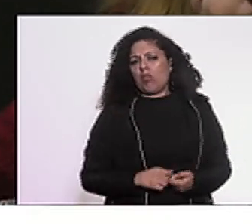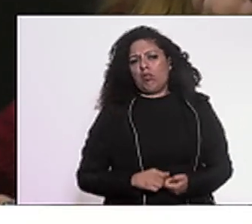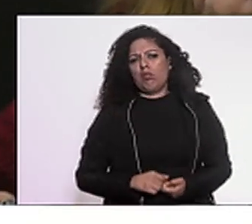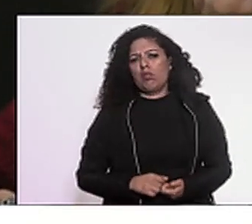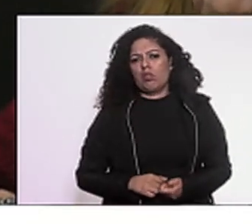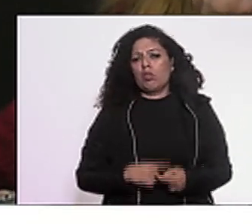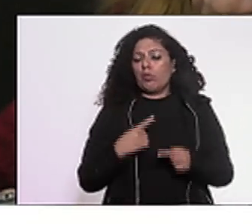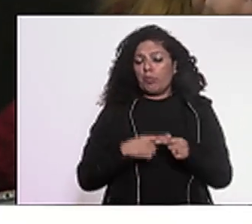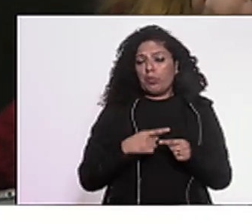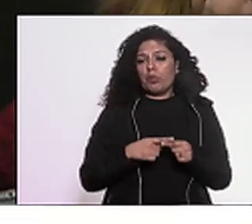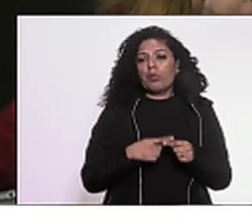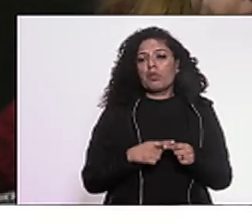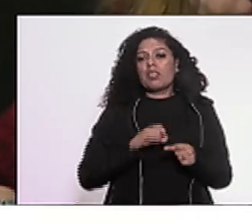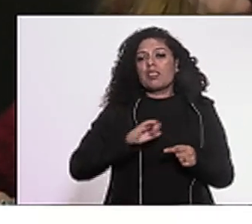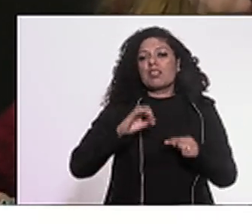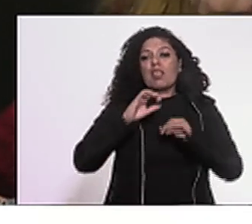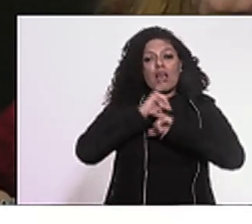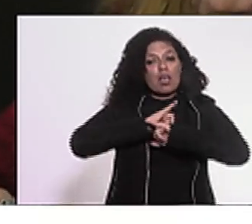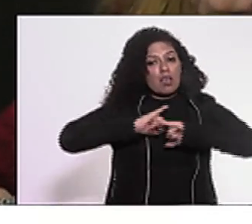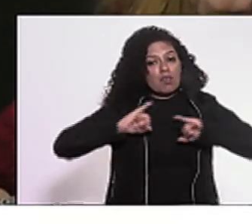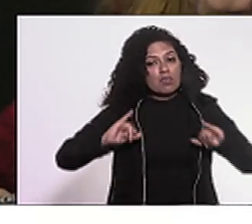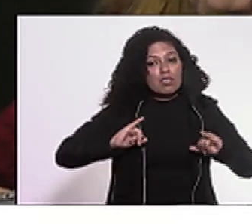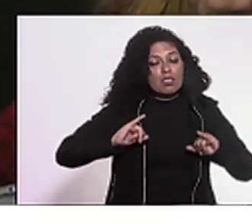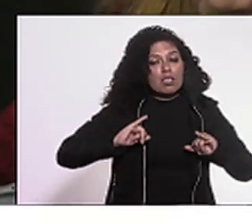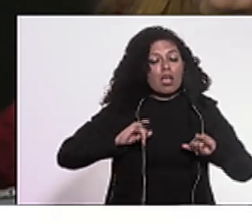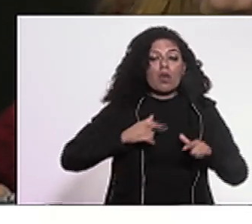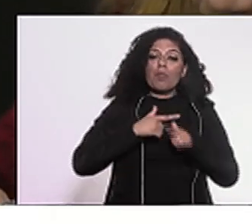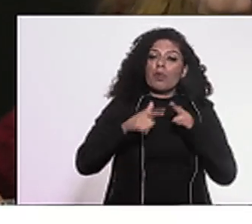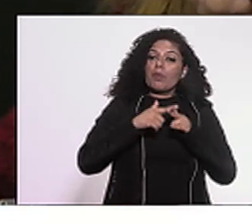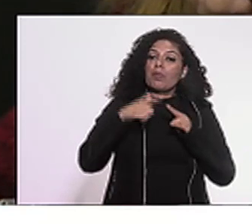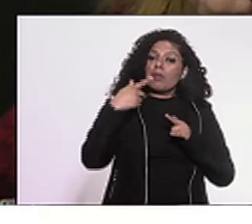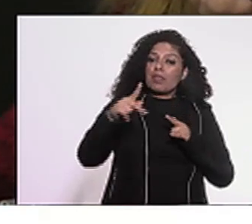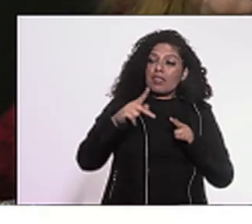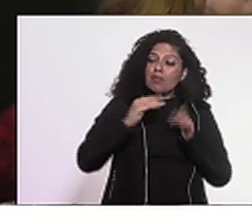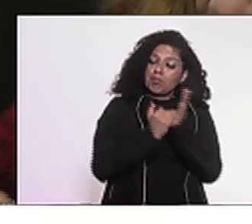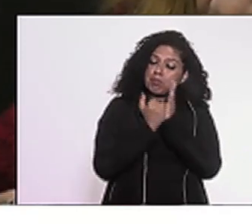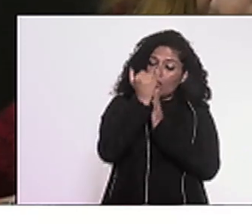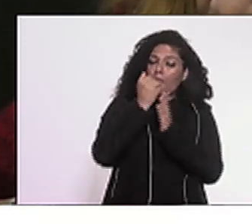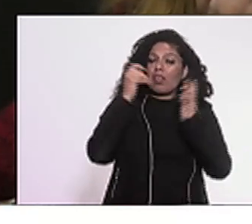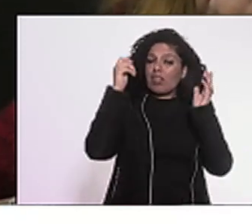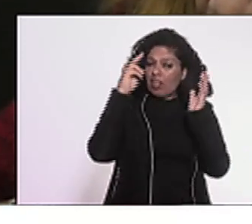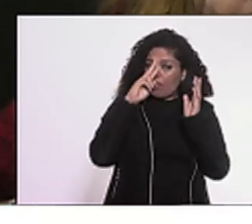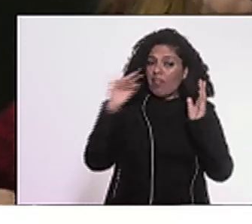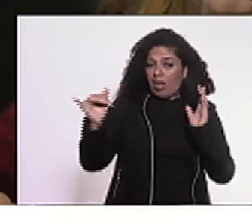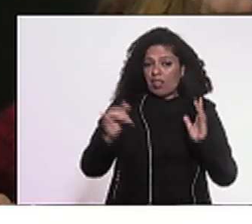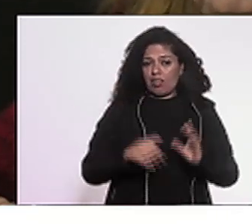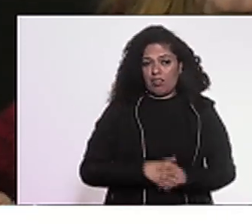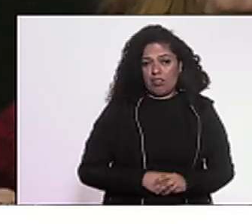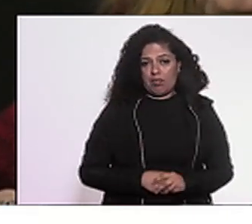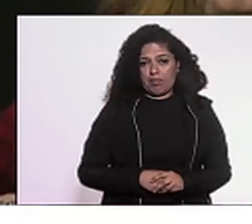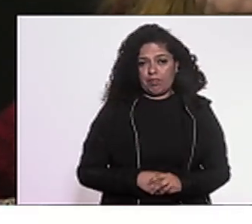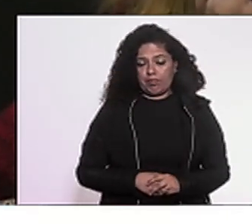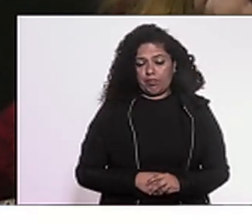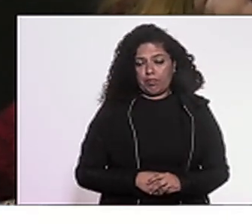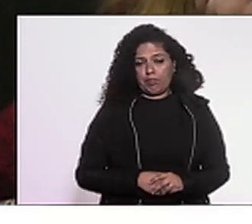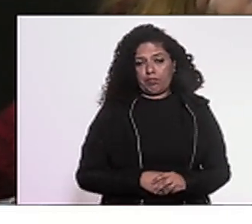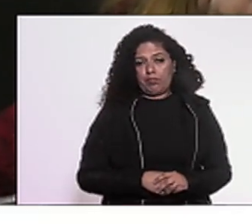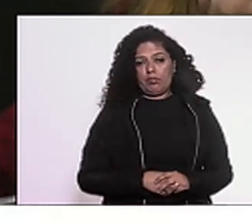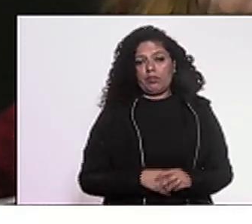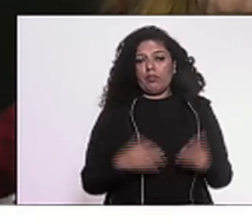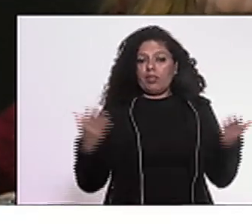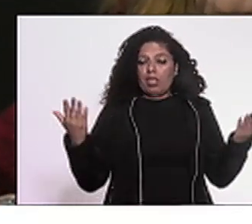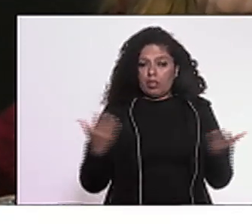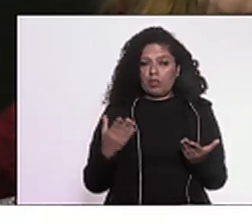até correndo o risco da própria situação dela funcional. Então, o órgão agora está